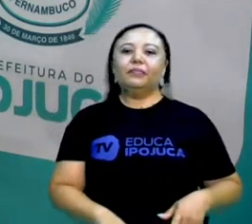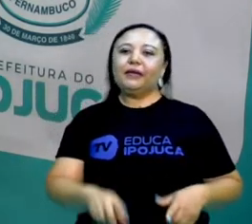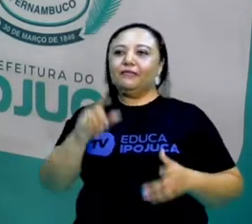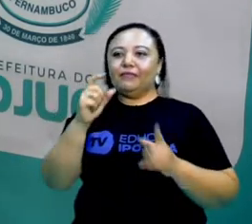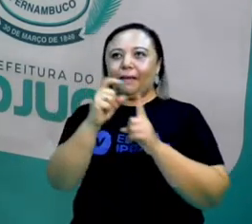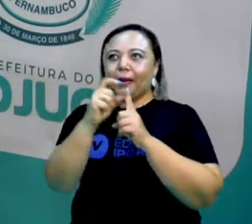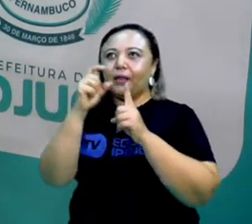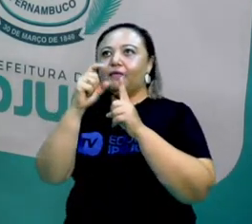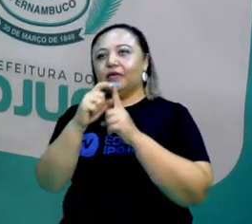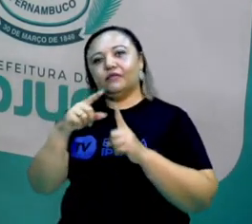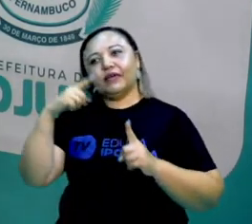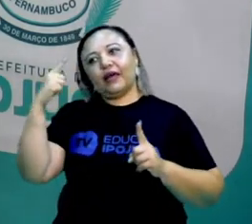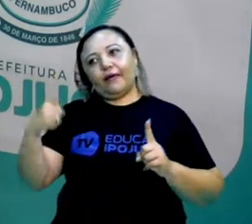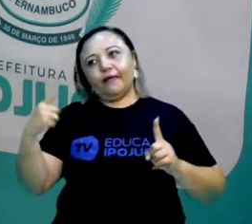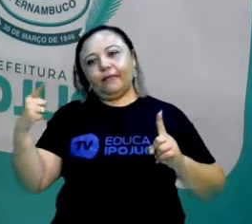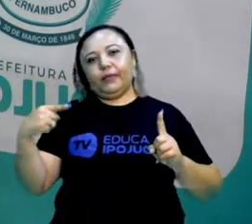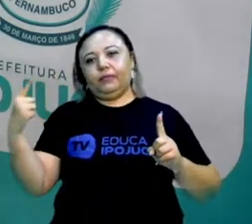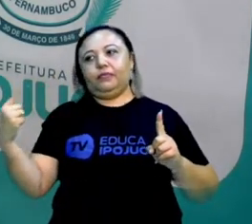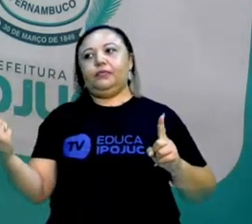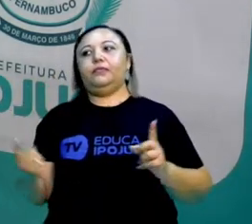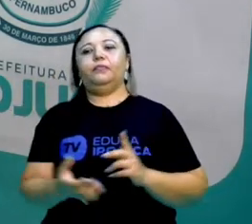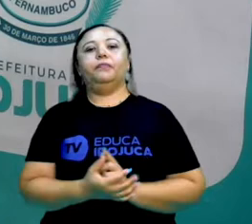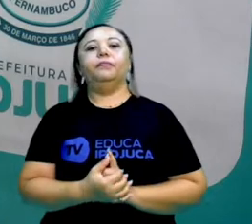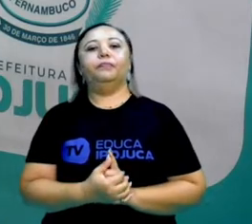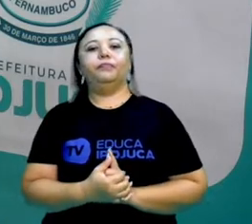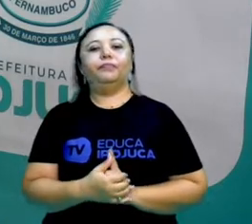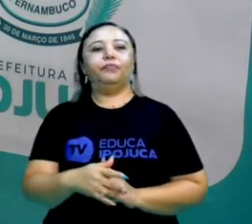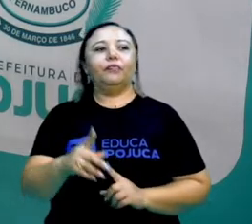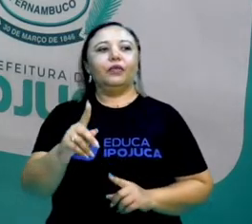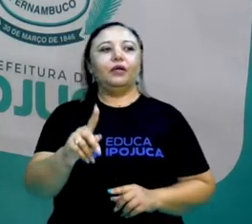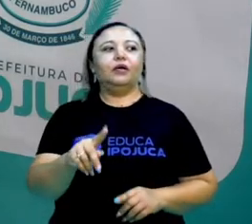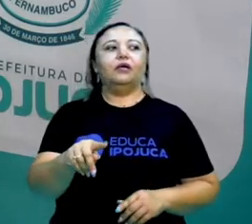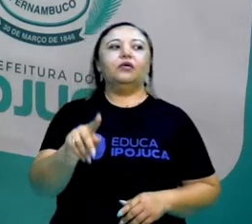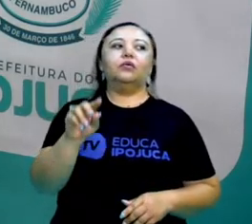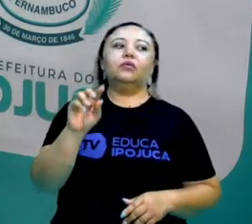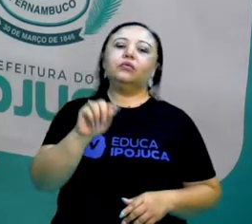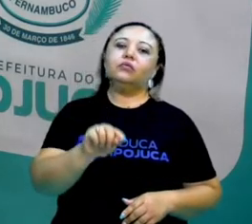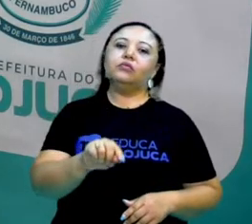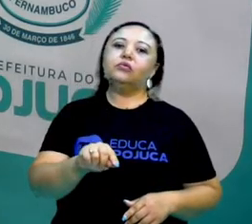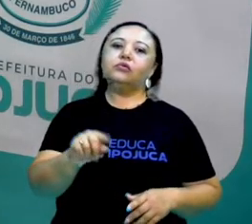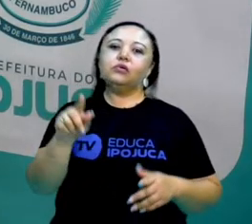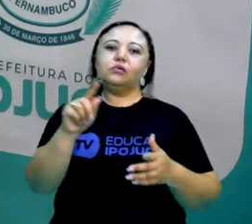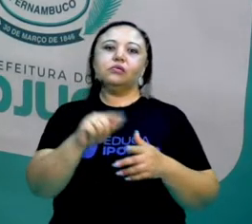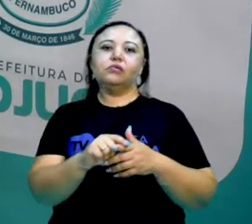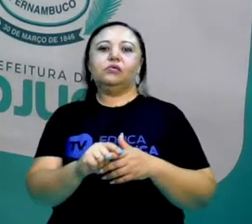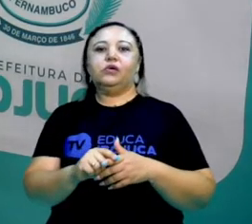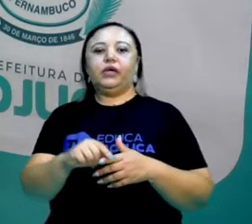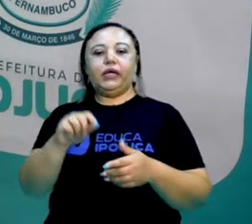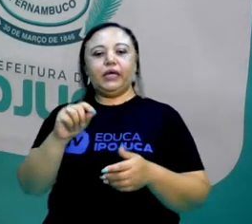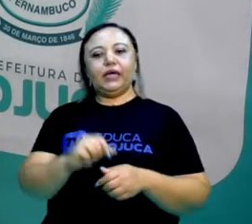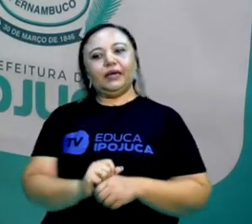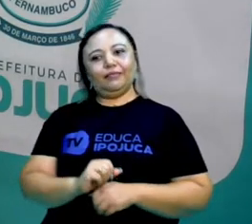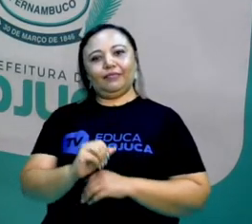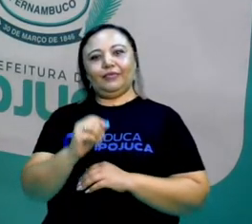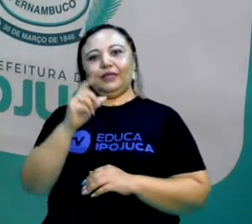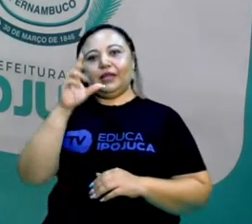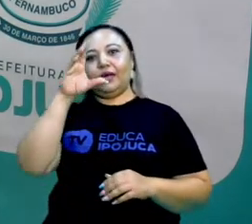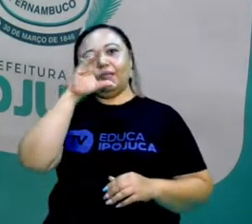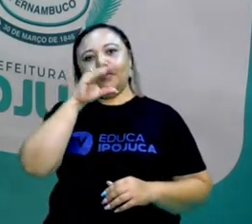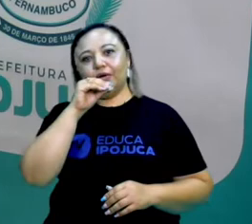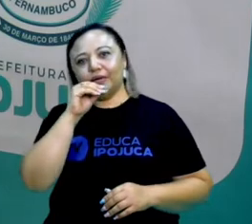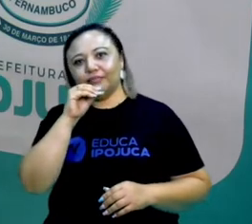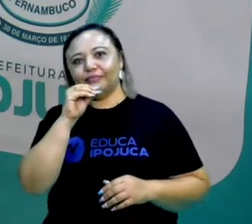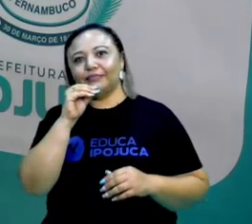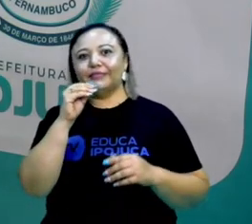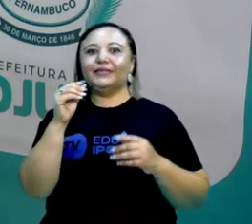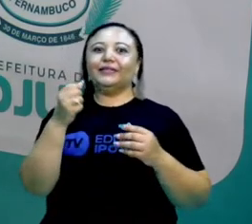palavra várias vezes, né? E, pois, quem conta um conto aumenta um ponto. Em boca fechada, não